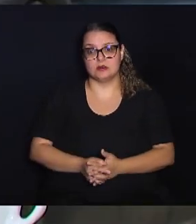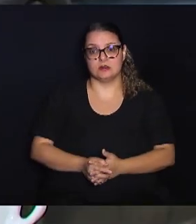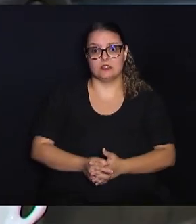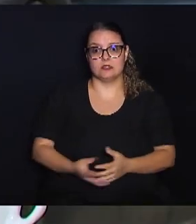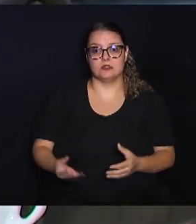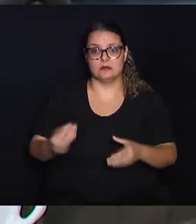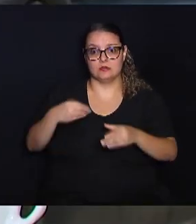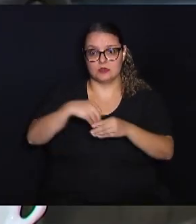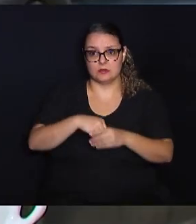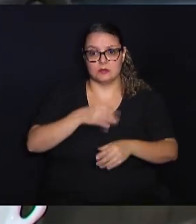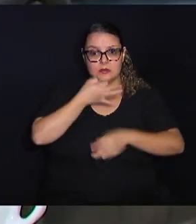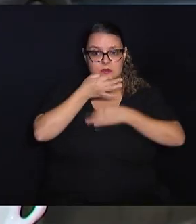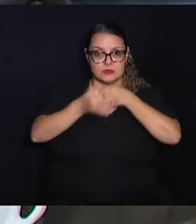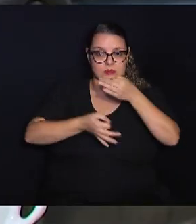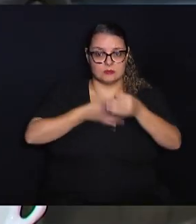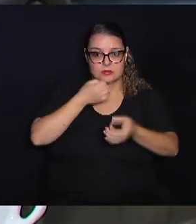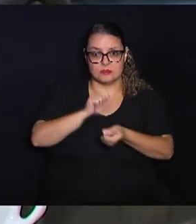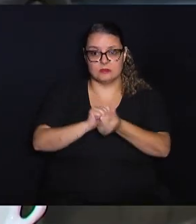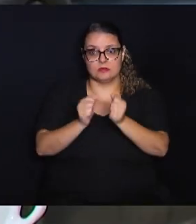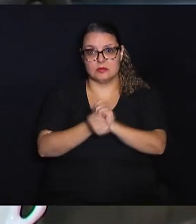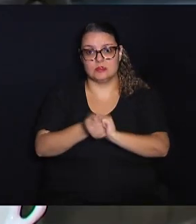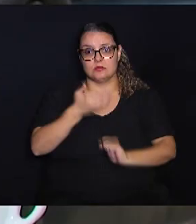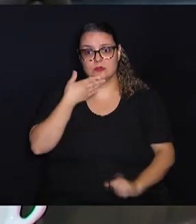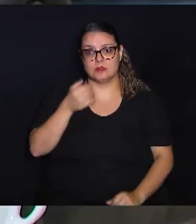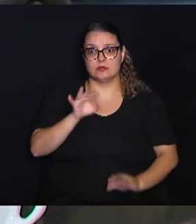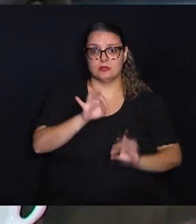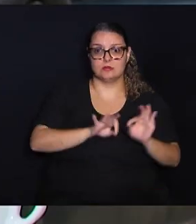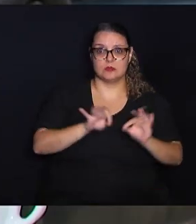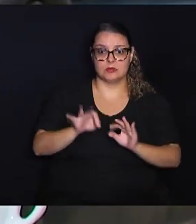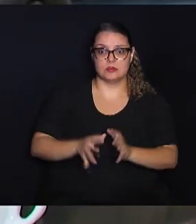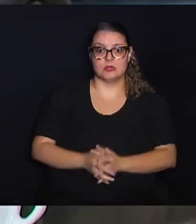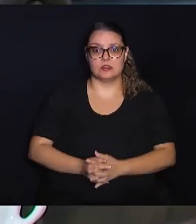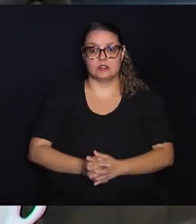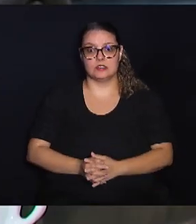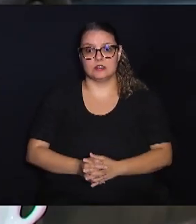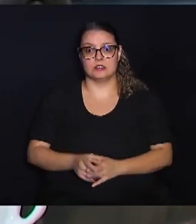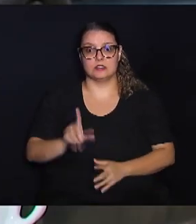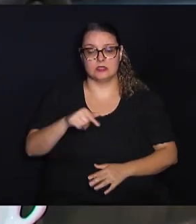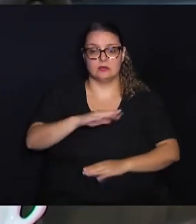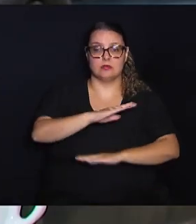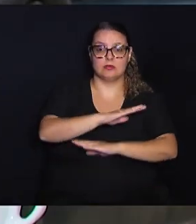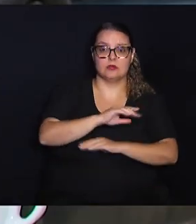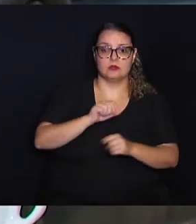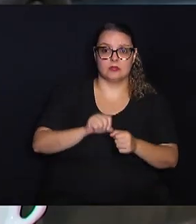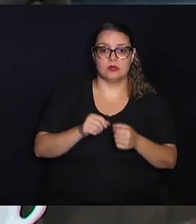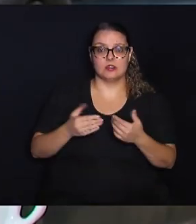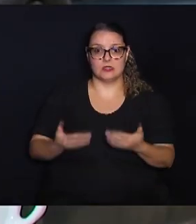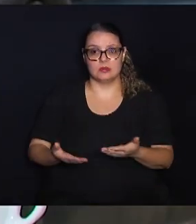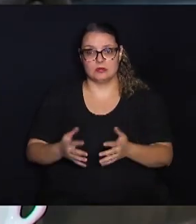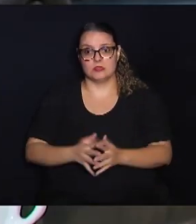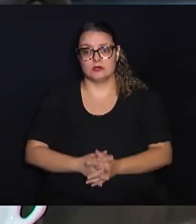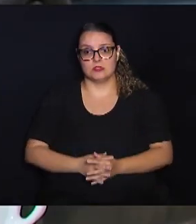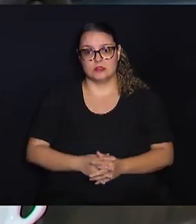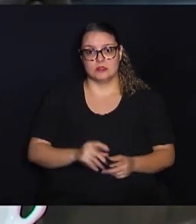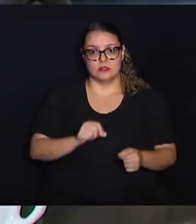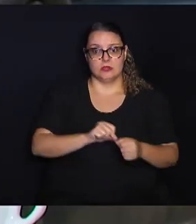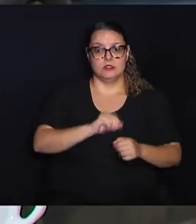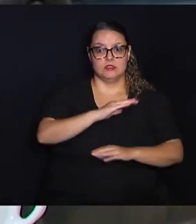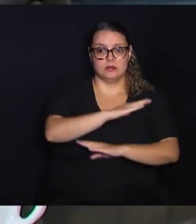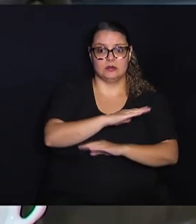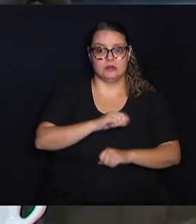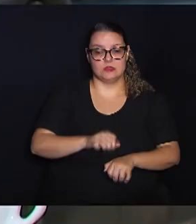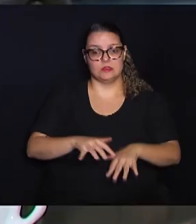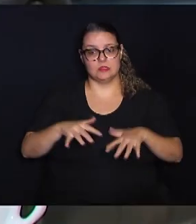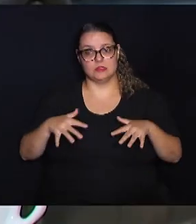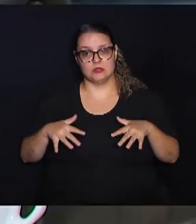incorporar sugestões de adequação, melhoria do projeto. Então, agora a Câmara está fazendo isso, fizemos audiência pública, já votamos